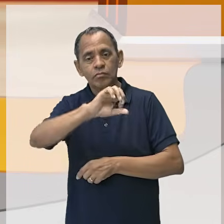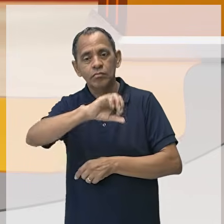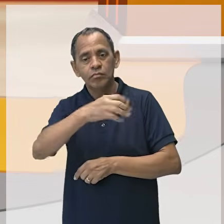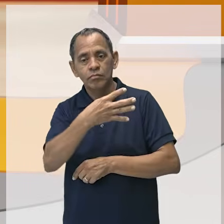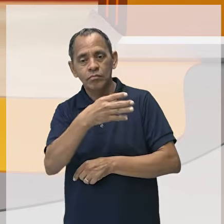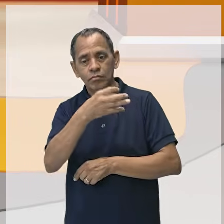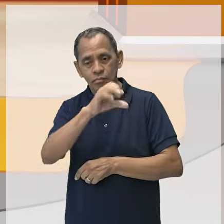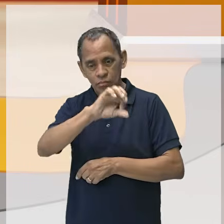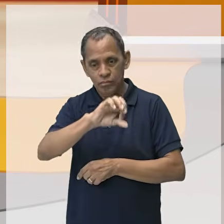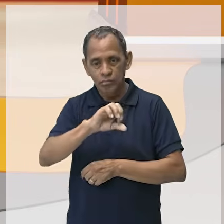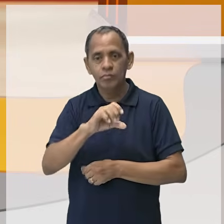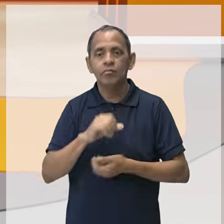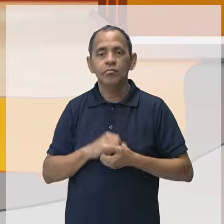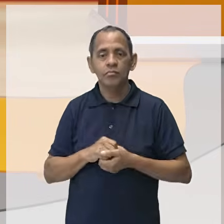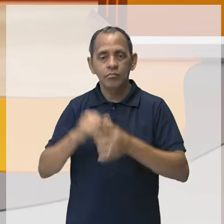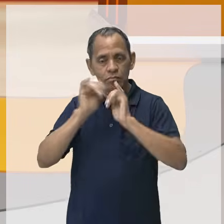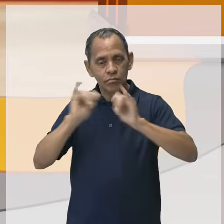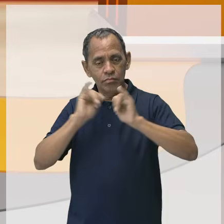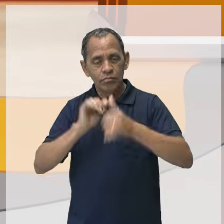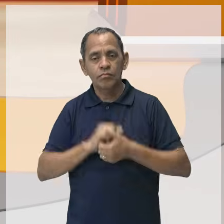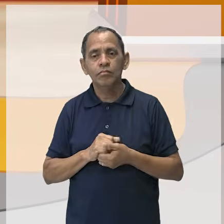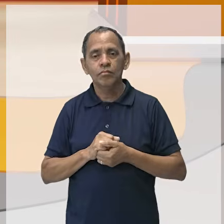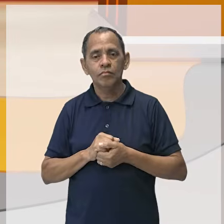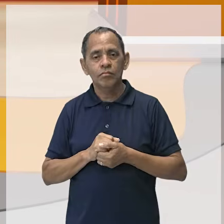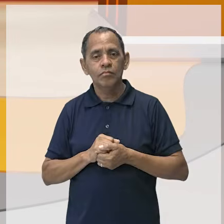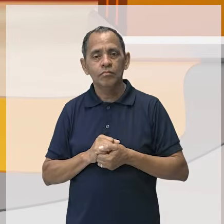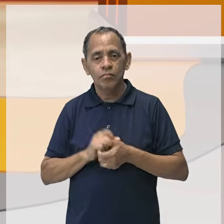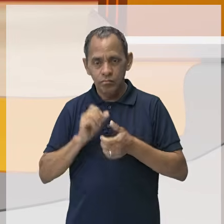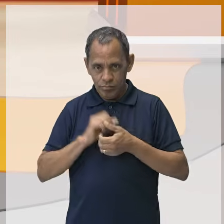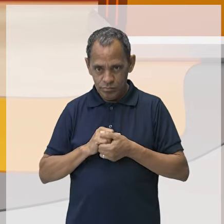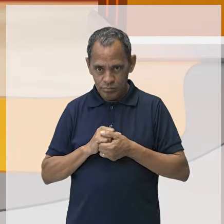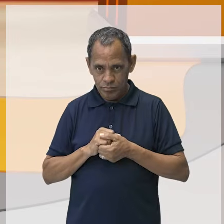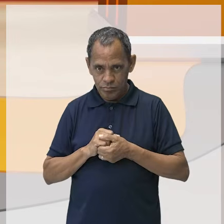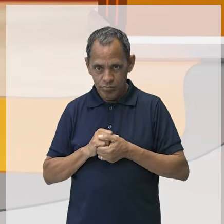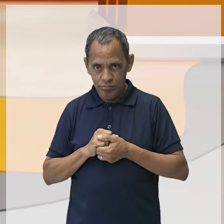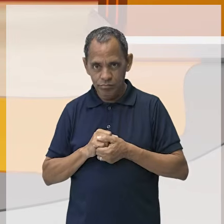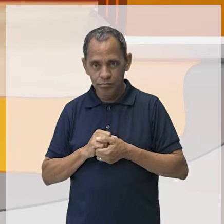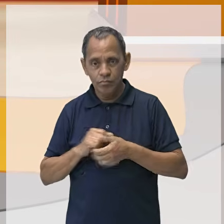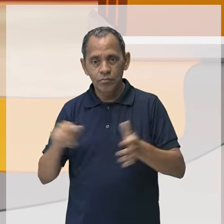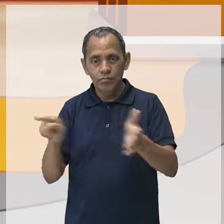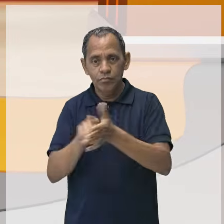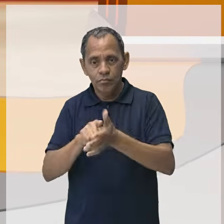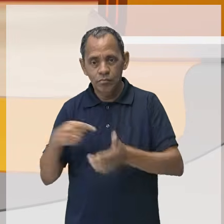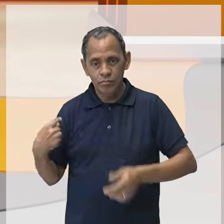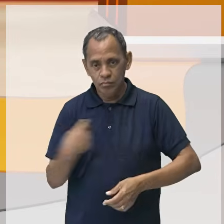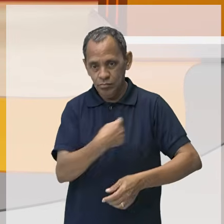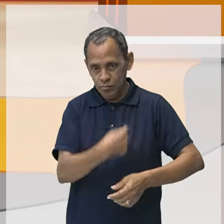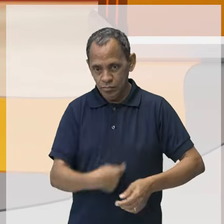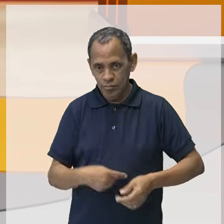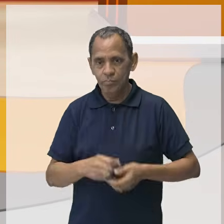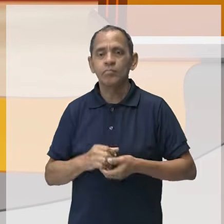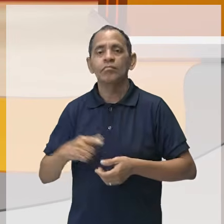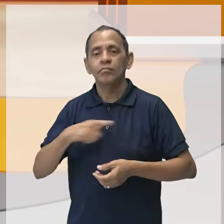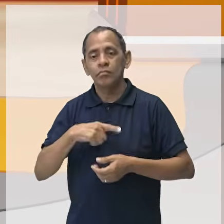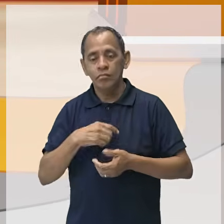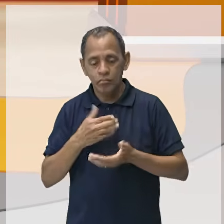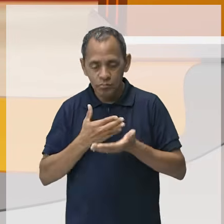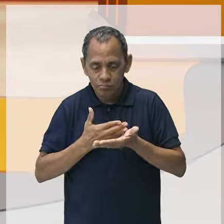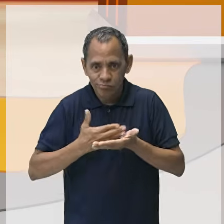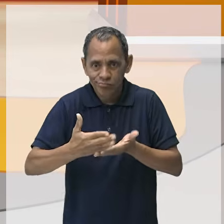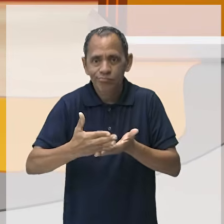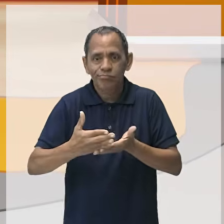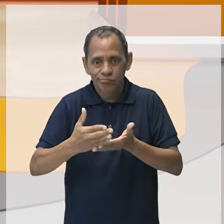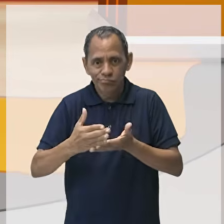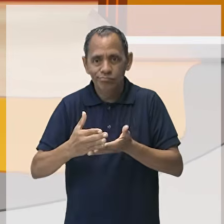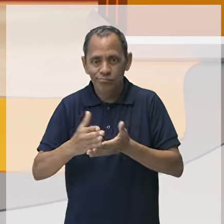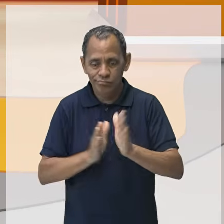a fundação da República Popular da China e haverá o início de uma nova era na